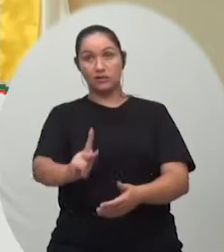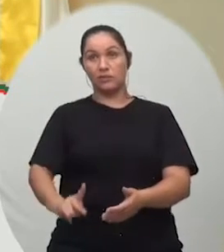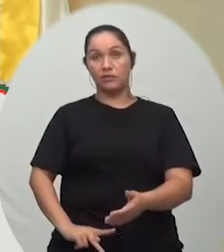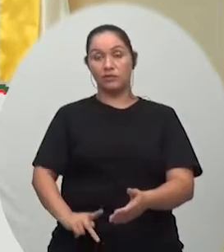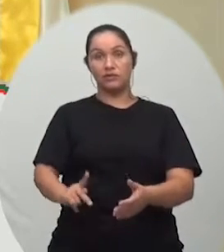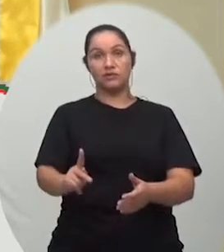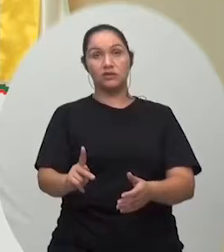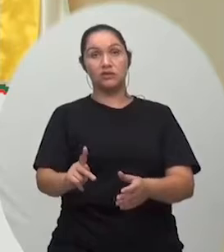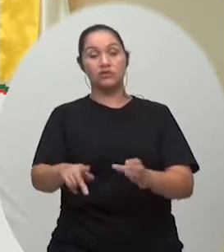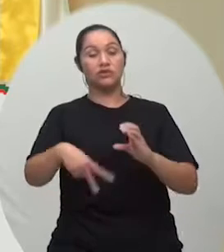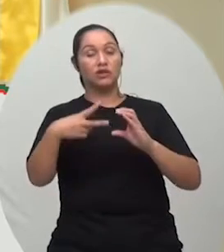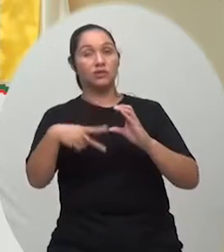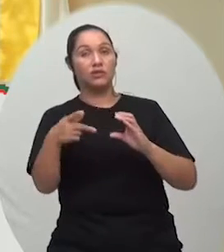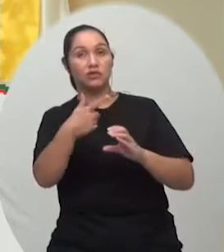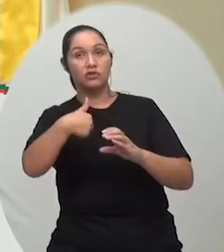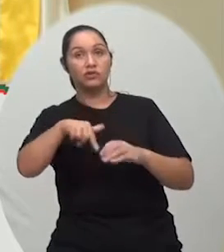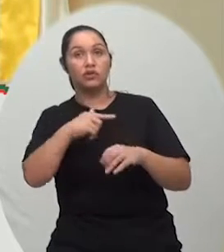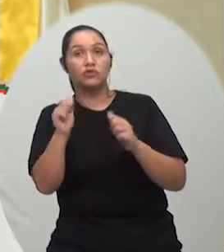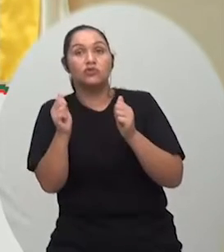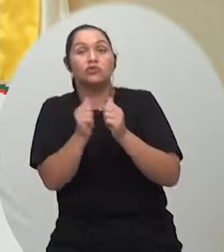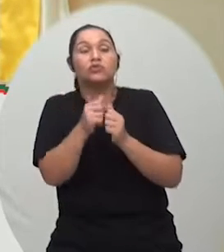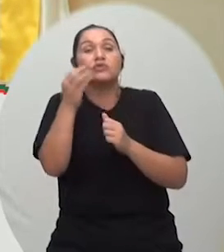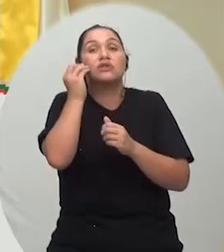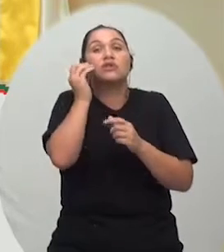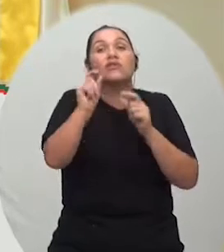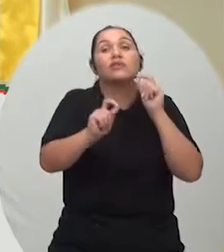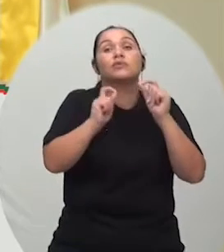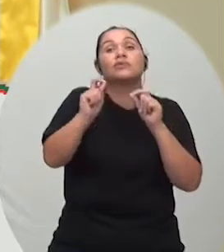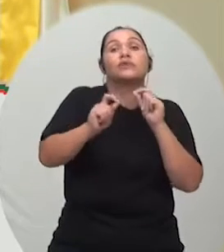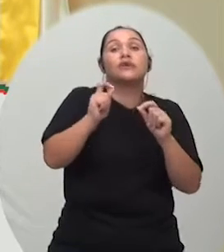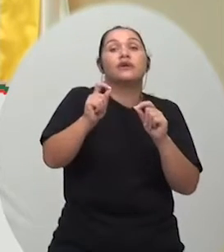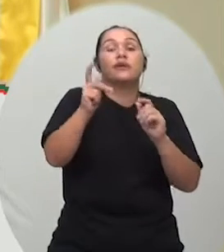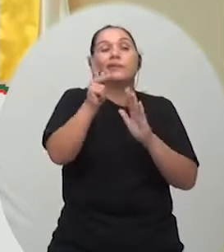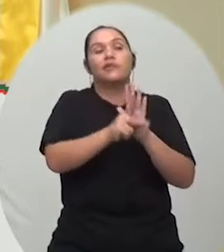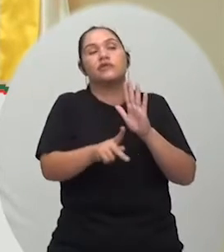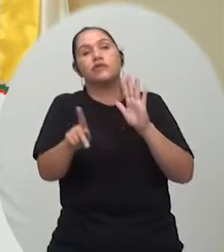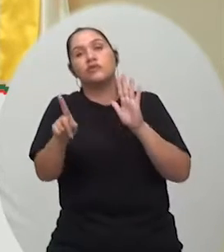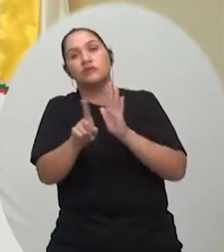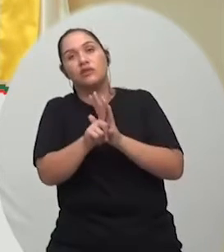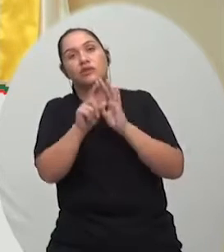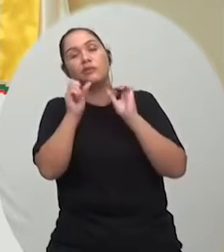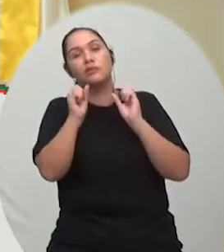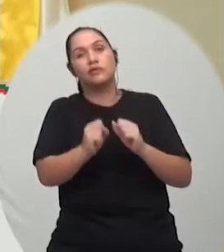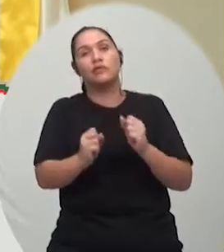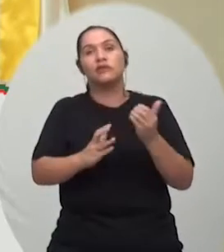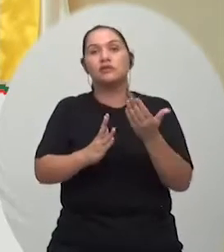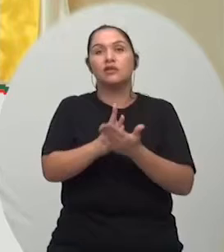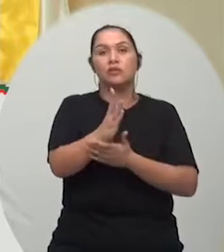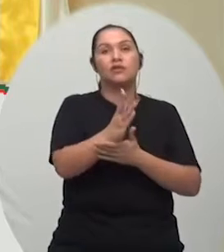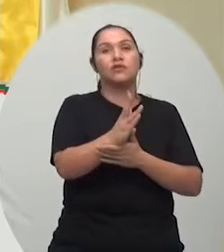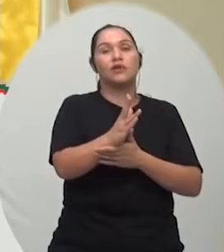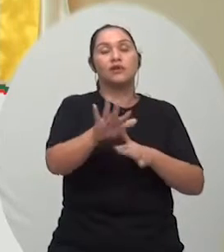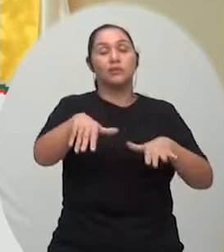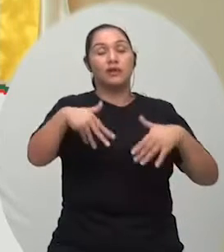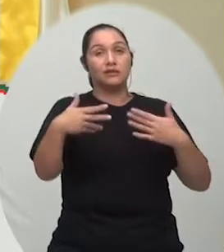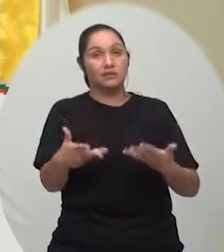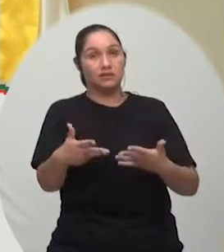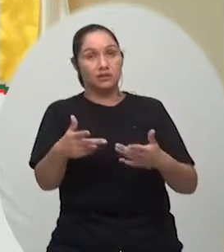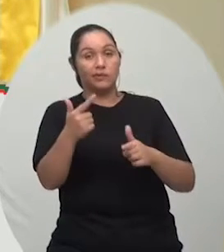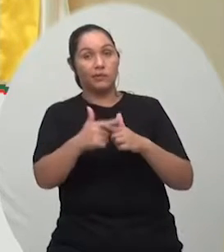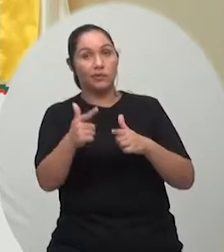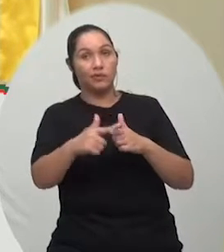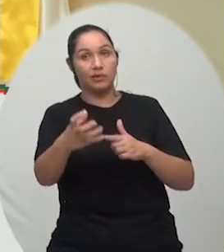para tentar obter um projeto que pudesse realmente amenizar e